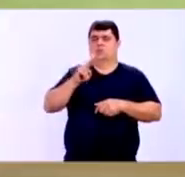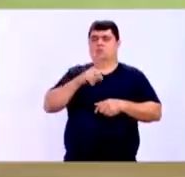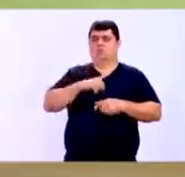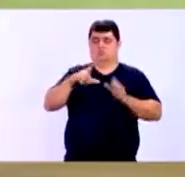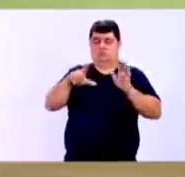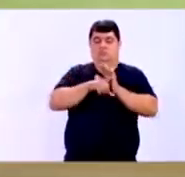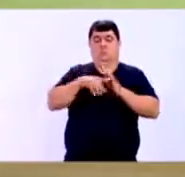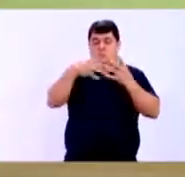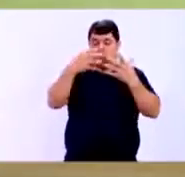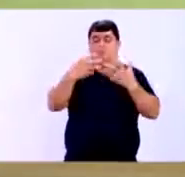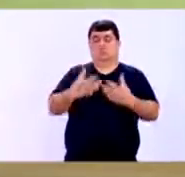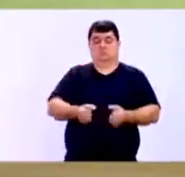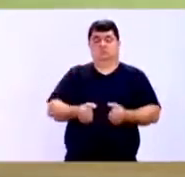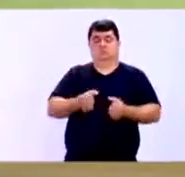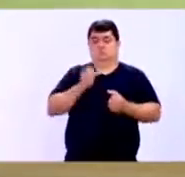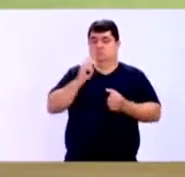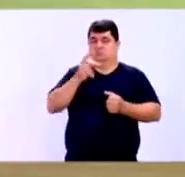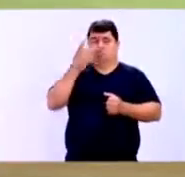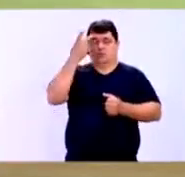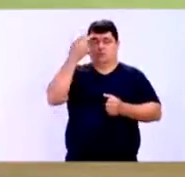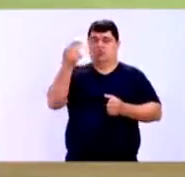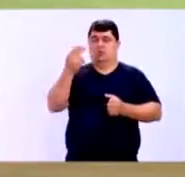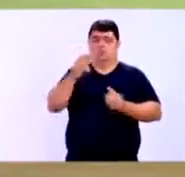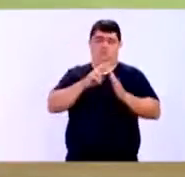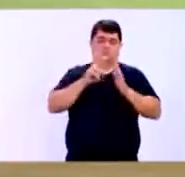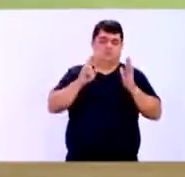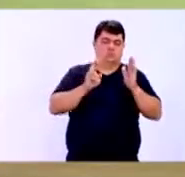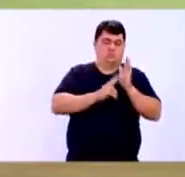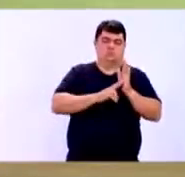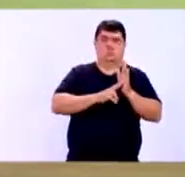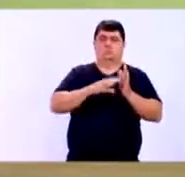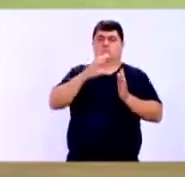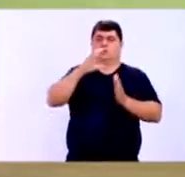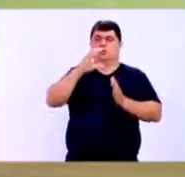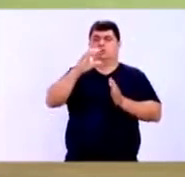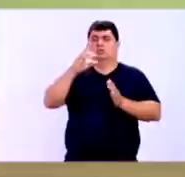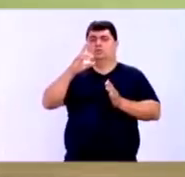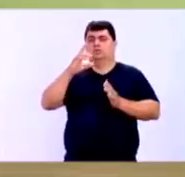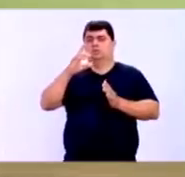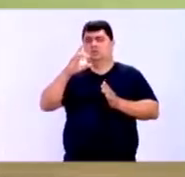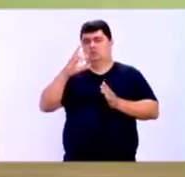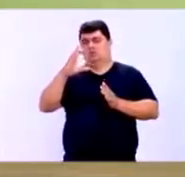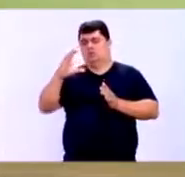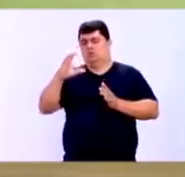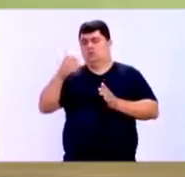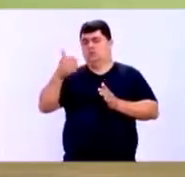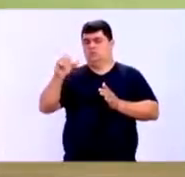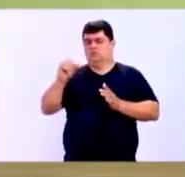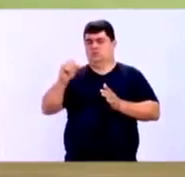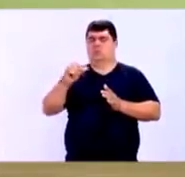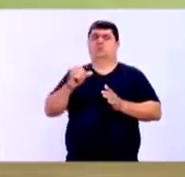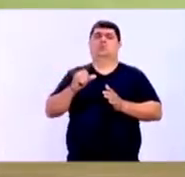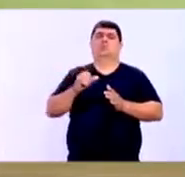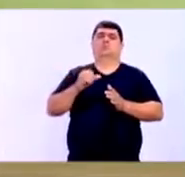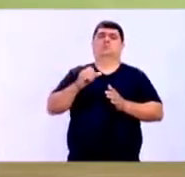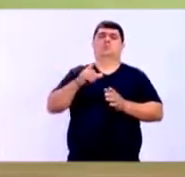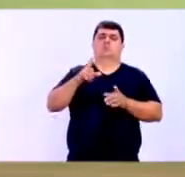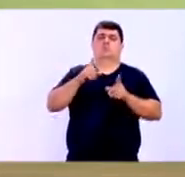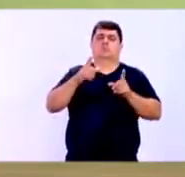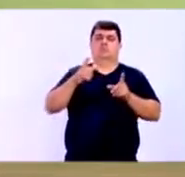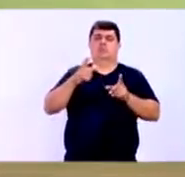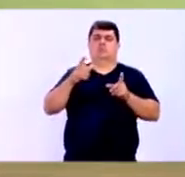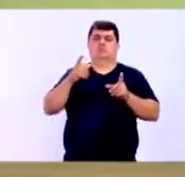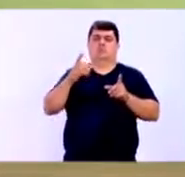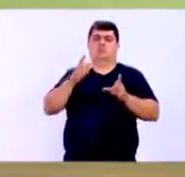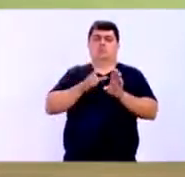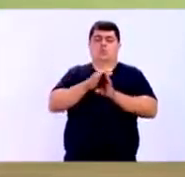pela legislação tributária e as normas do CBC 16, as normas editadas pelo Conselho Federal de Contabilidade, a